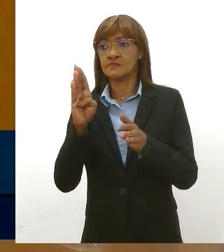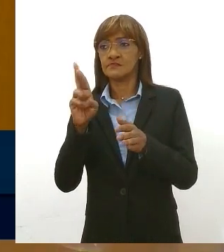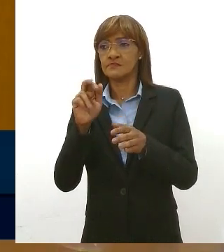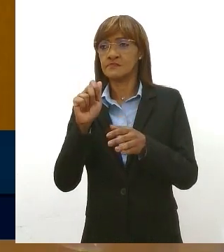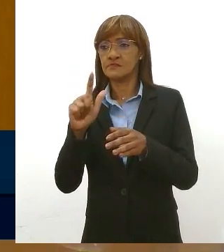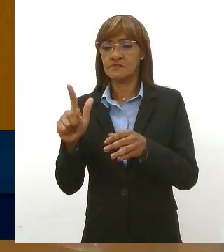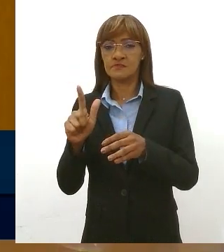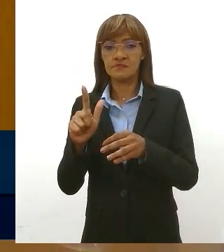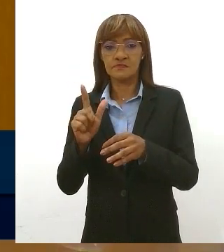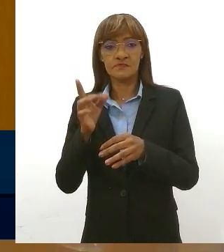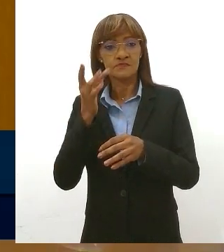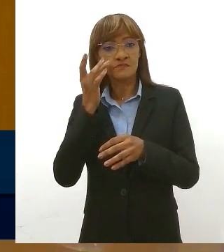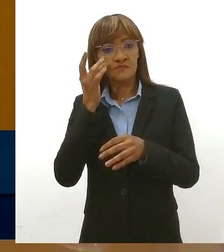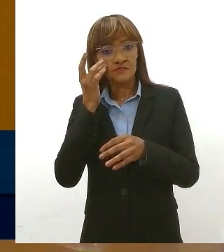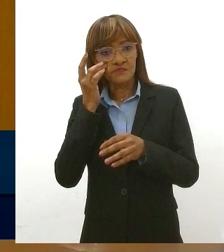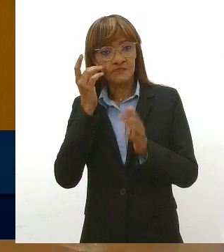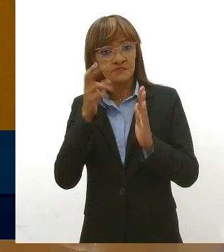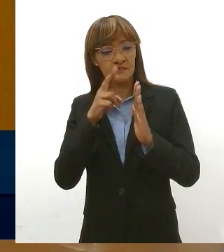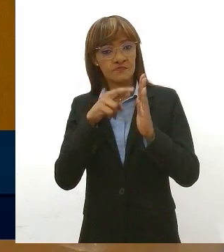gente percebe,